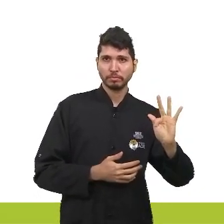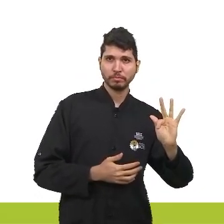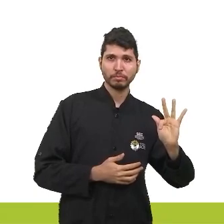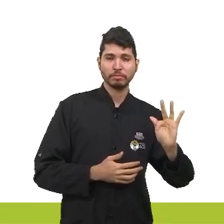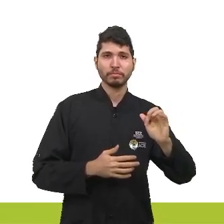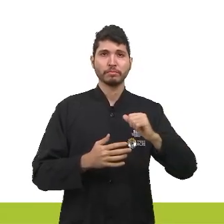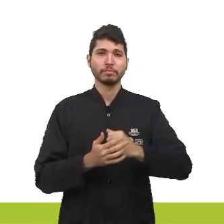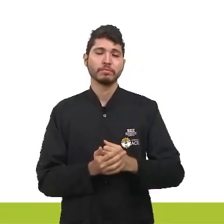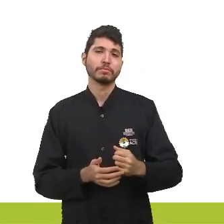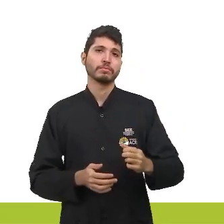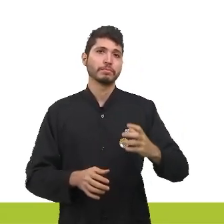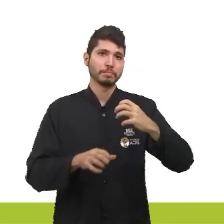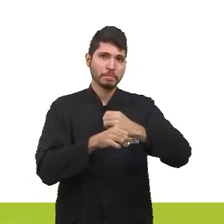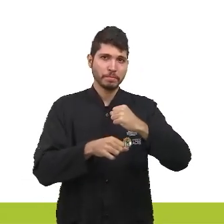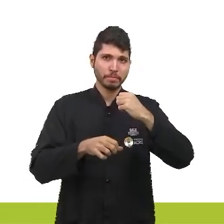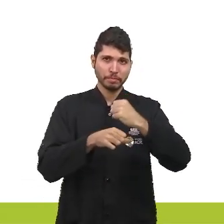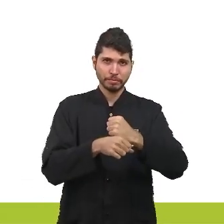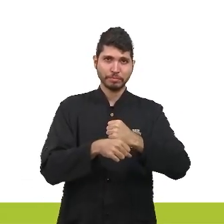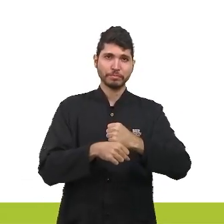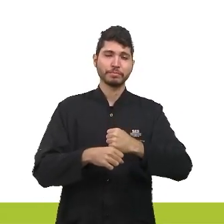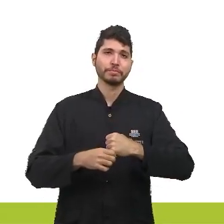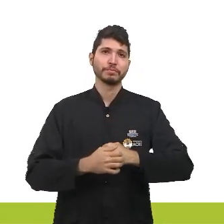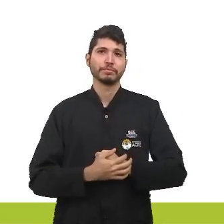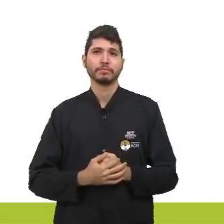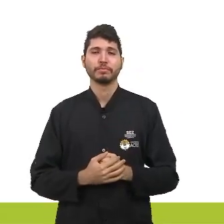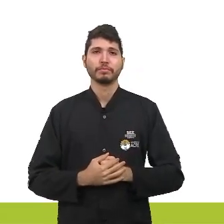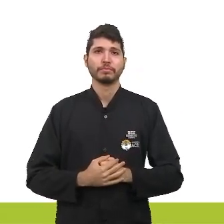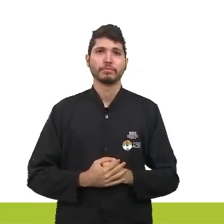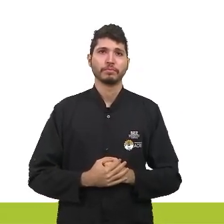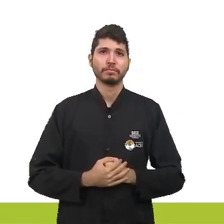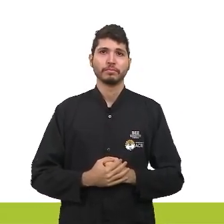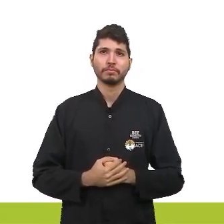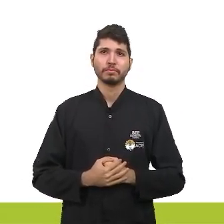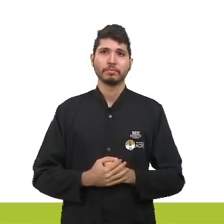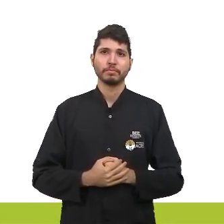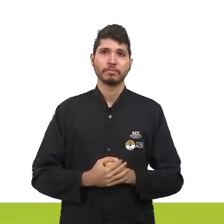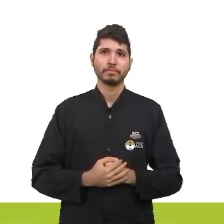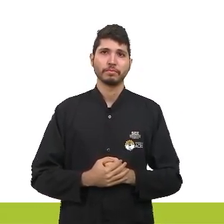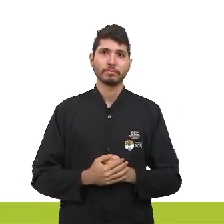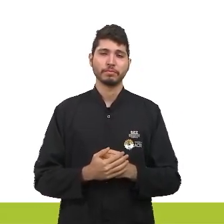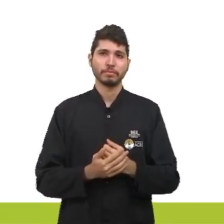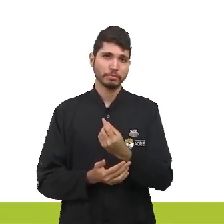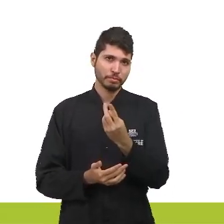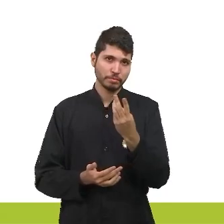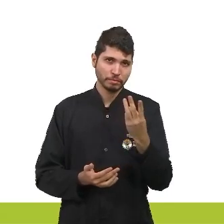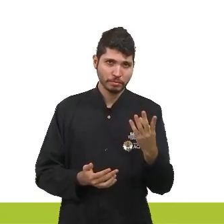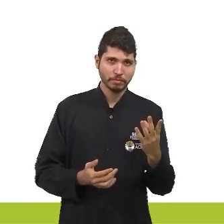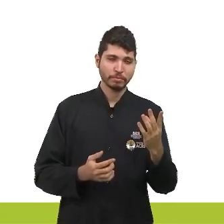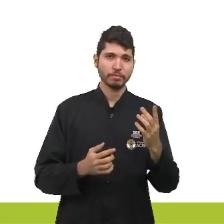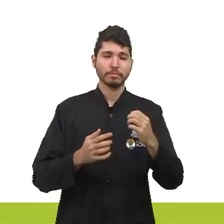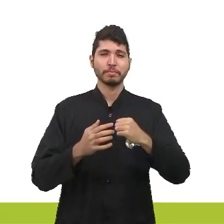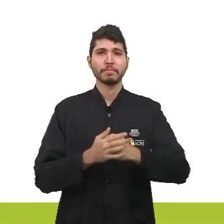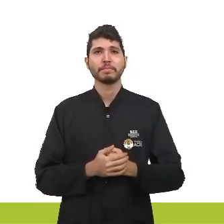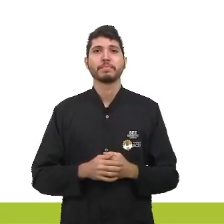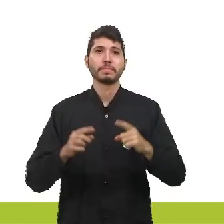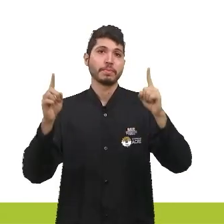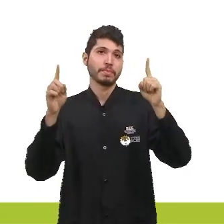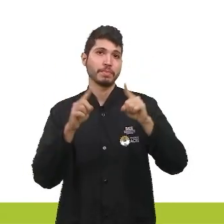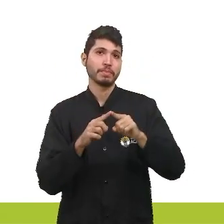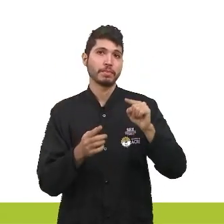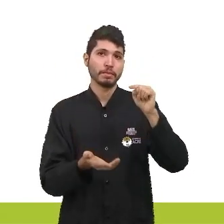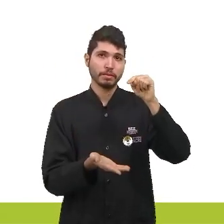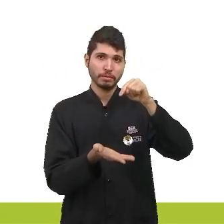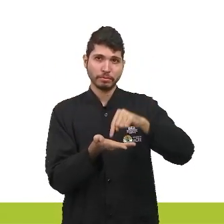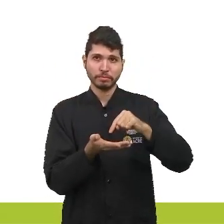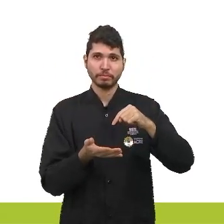umas continhas para ver quanto é que dá isso tudo. Deixa eu começar com o número de vértices. Se você perceber, aqui tem um vértice,